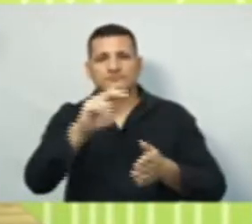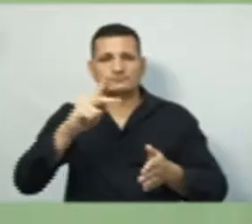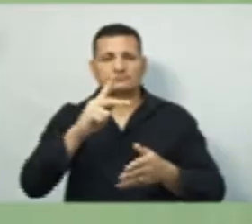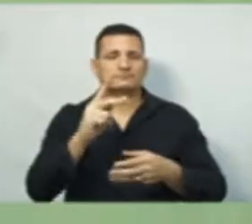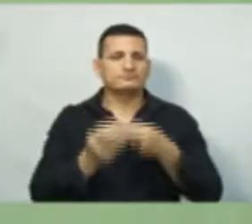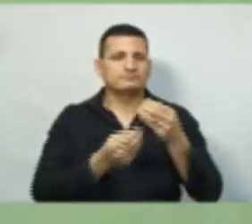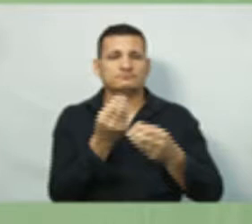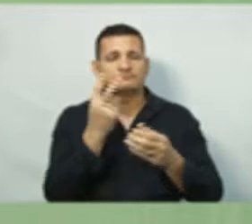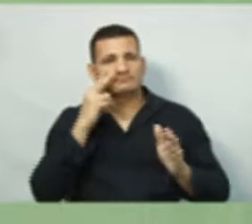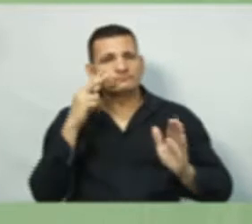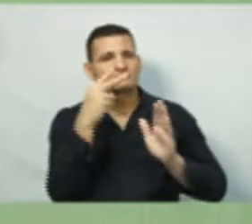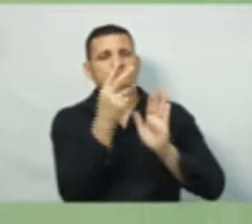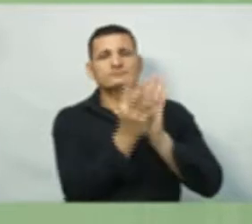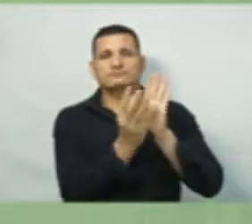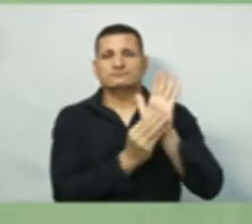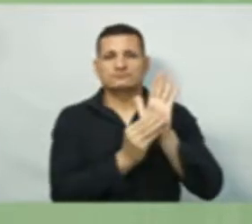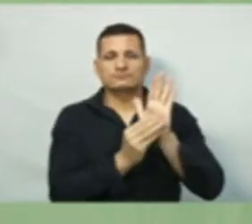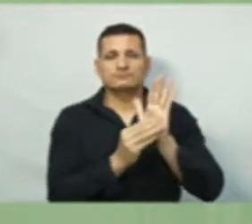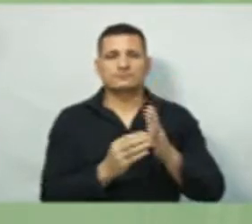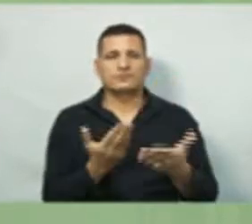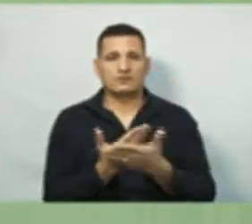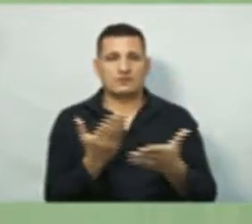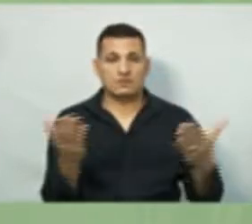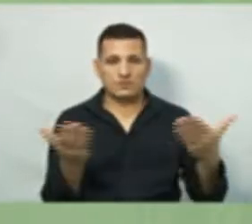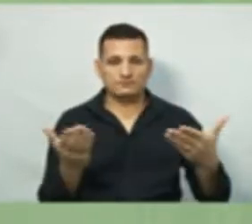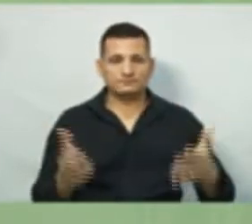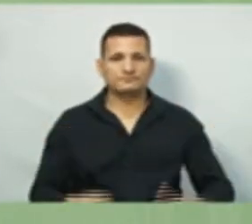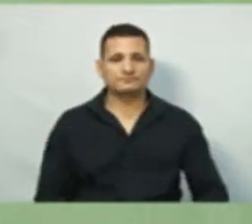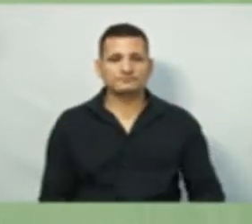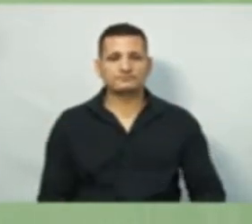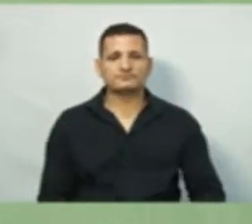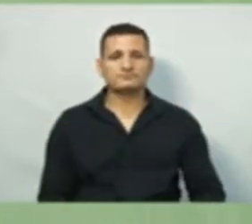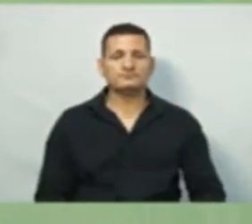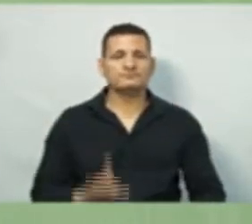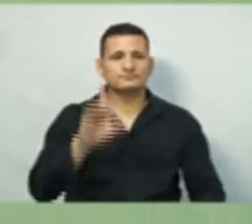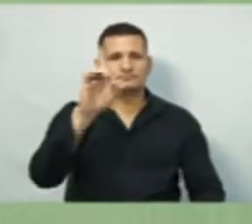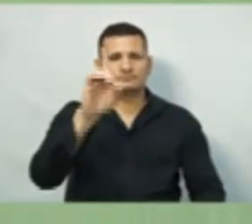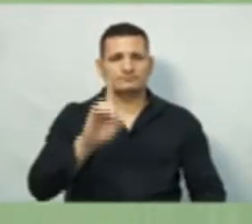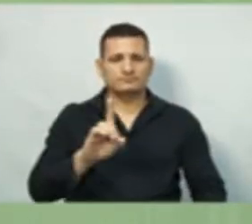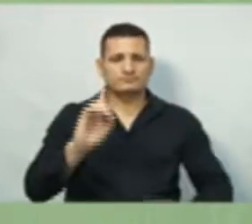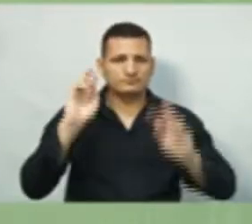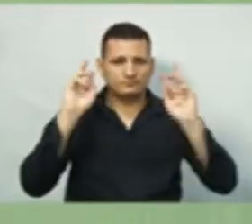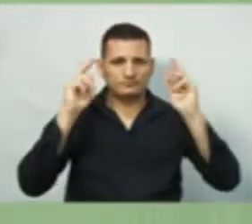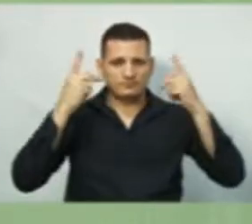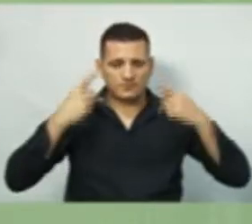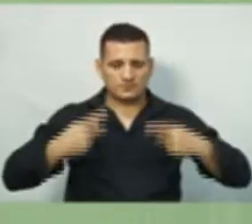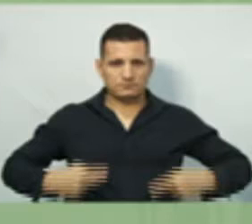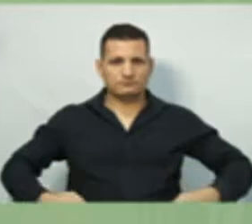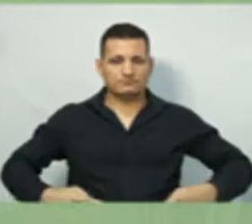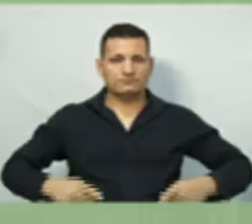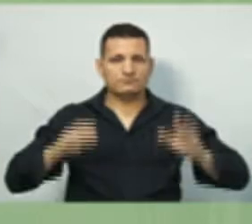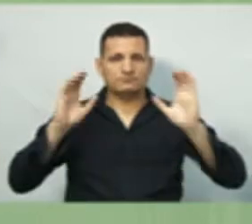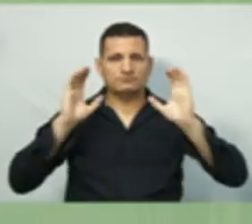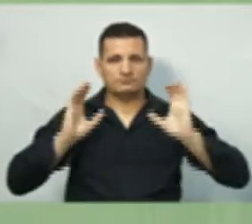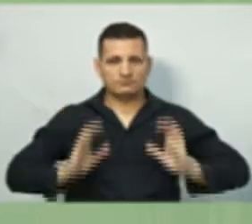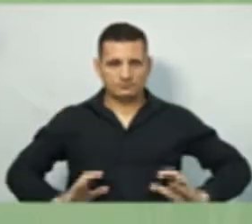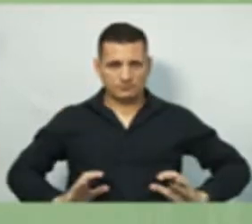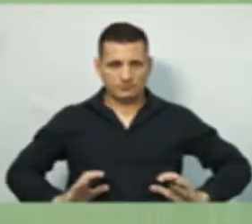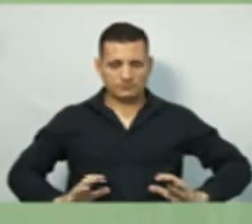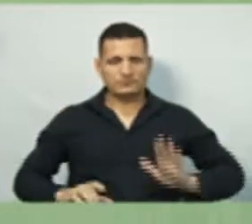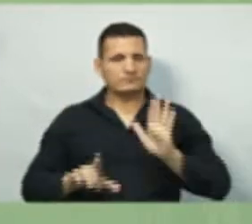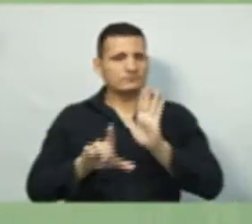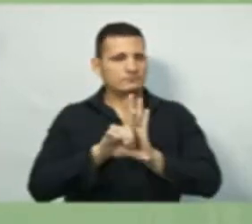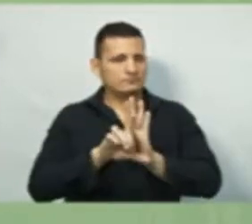Vamos ao conteúdo da nossa aula de hoje? Direitos humanos e cidadania, a legislação